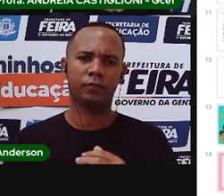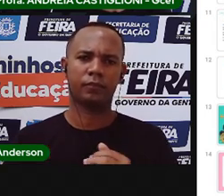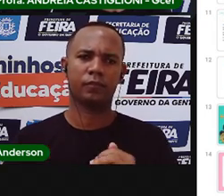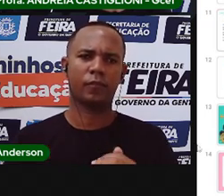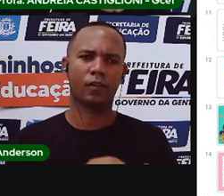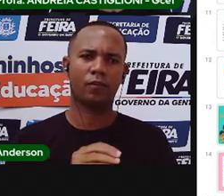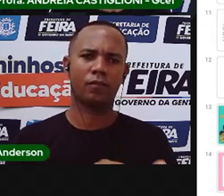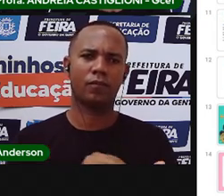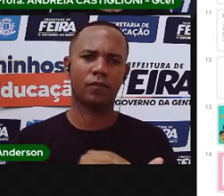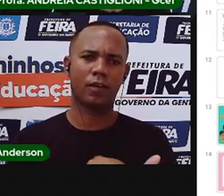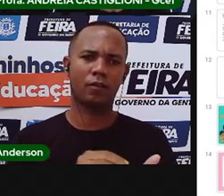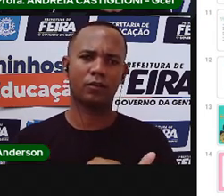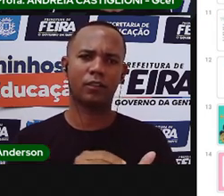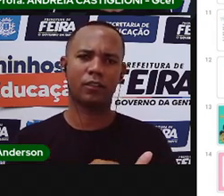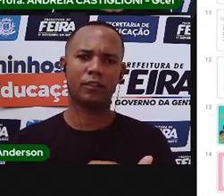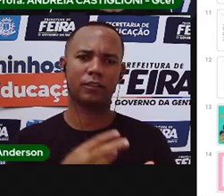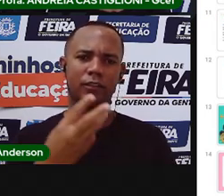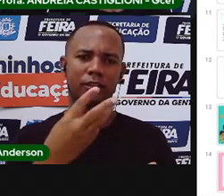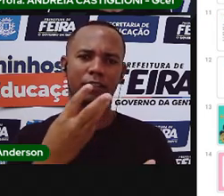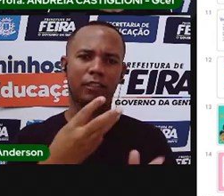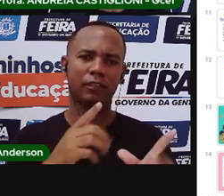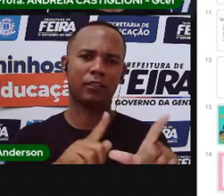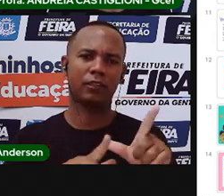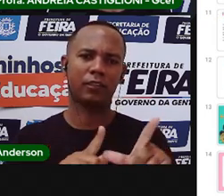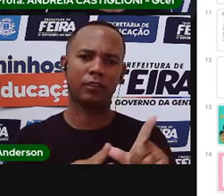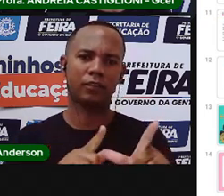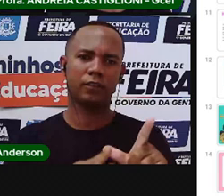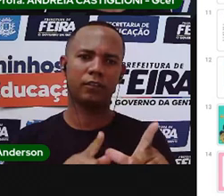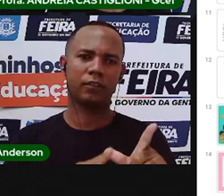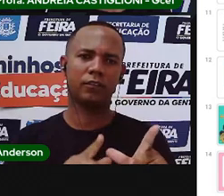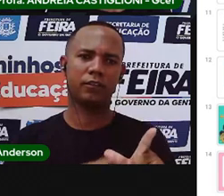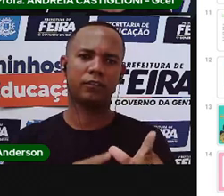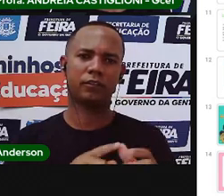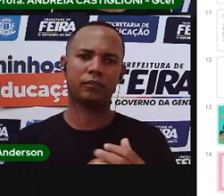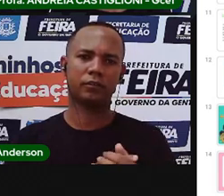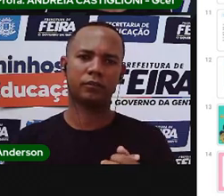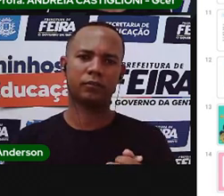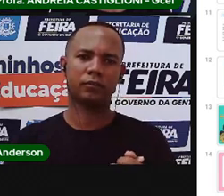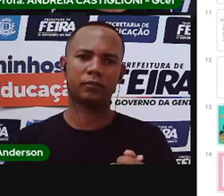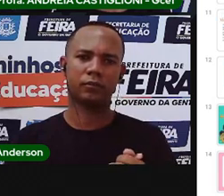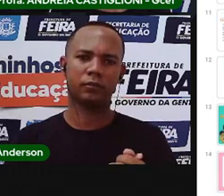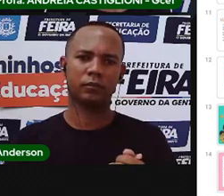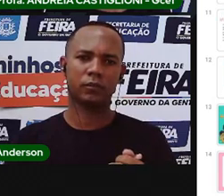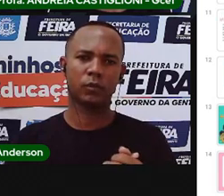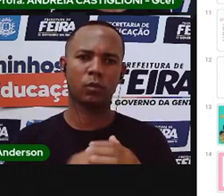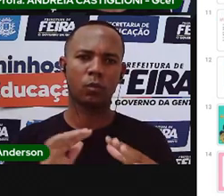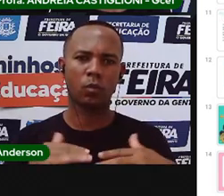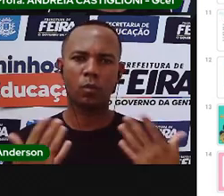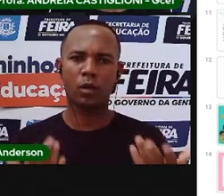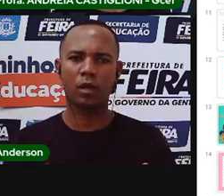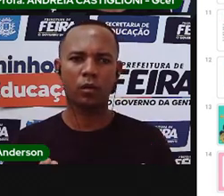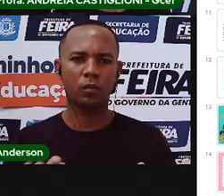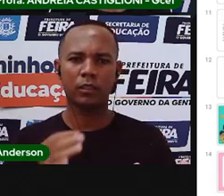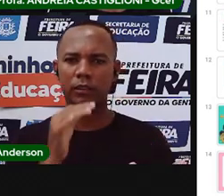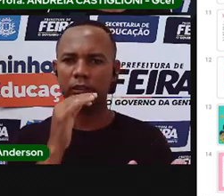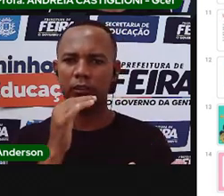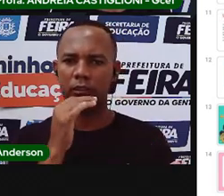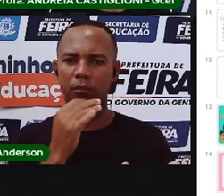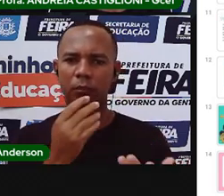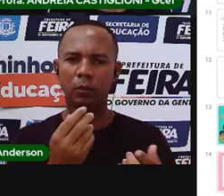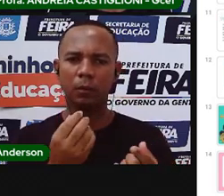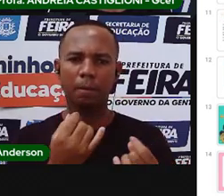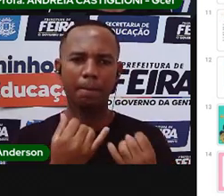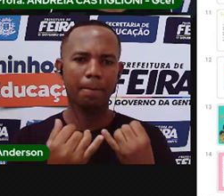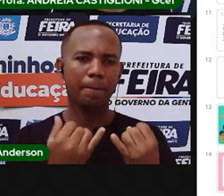Tá faltando três letrinhas. Não é protagonista, não é protagonista, é parecido,